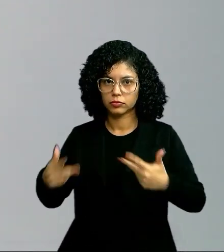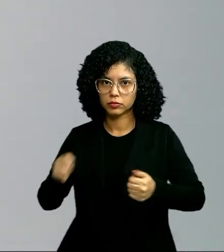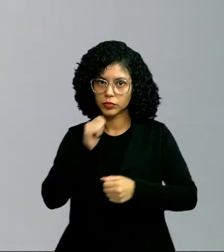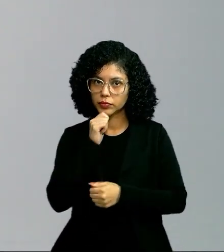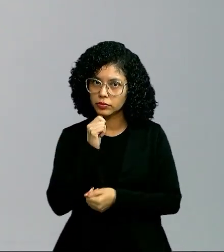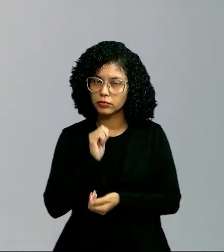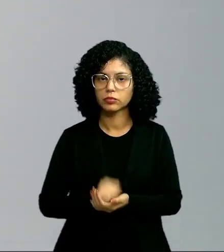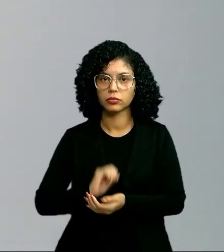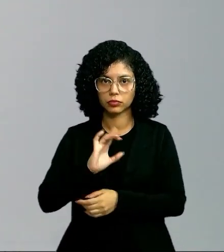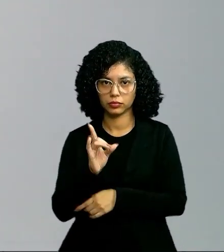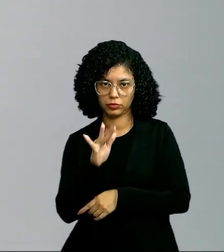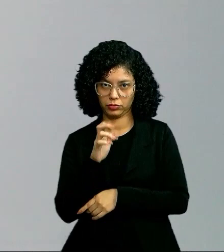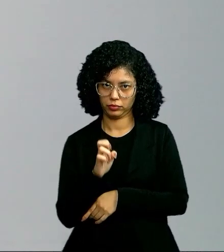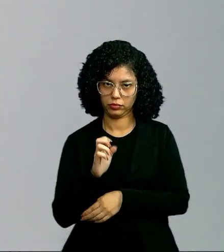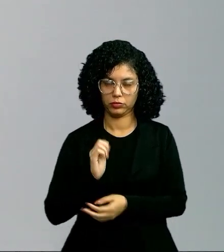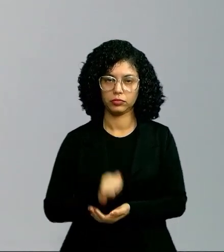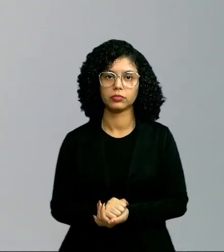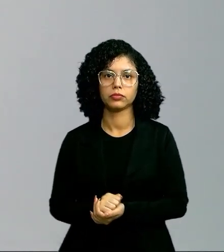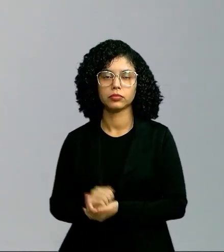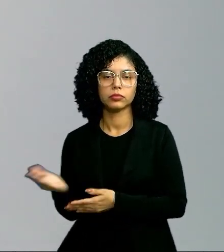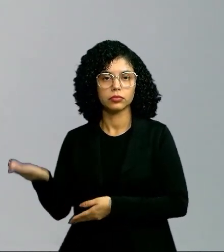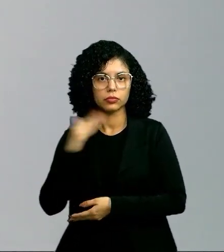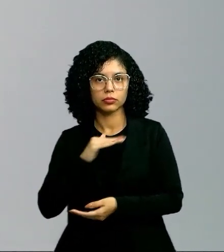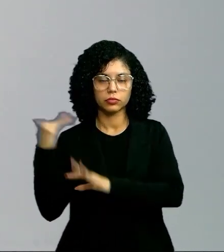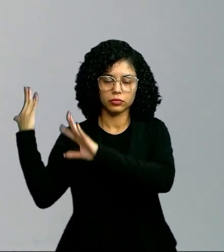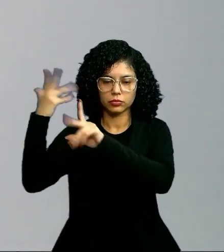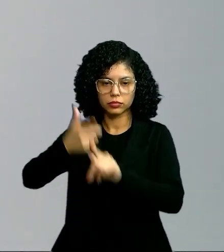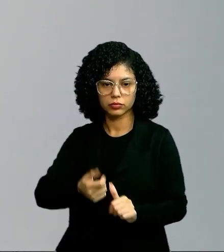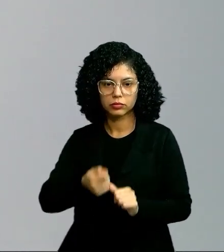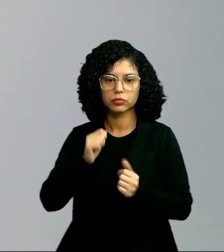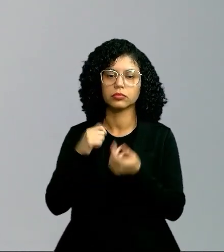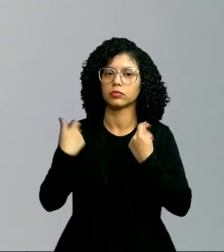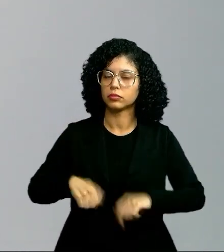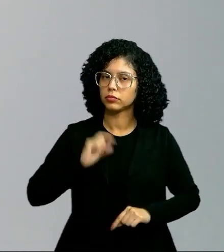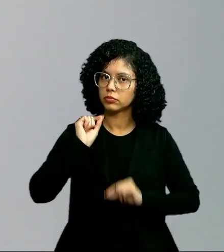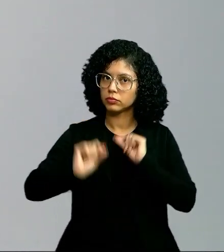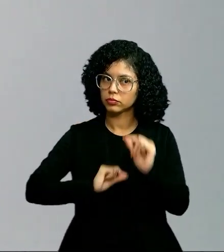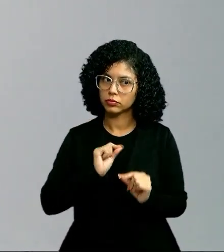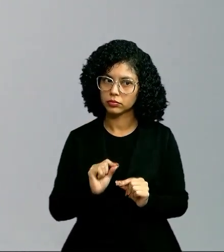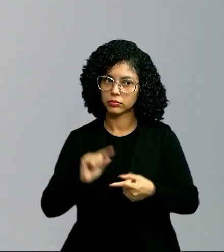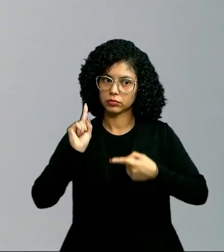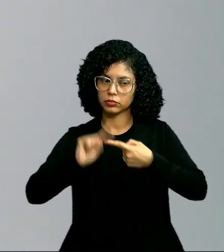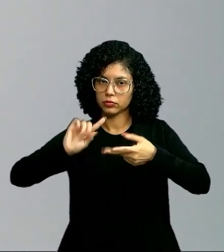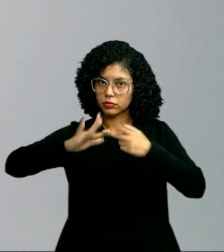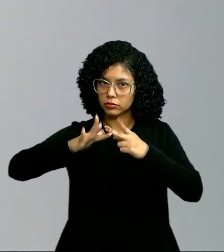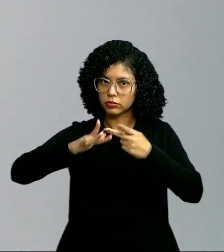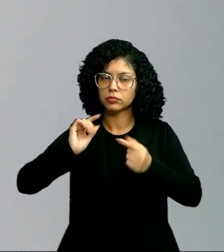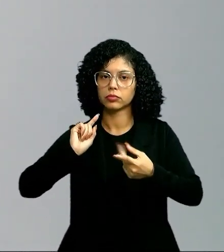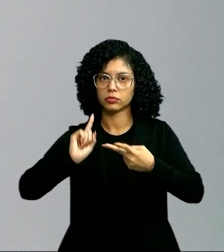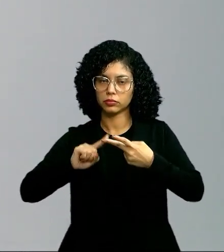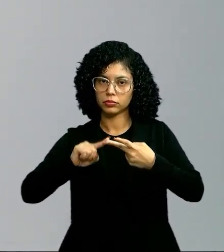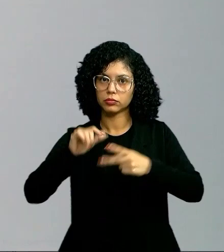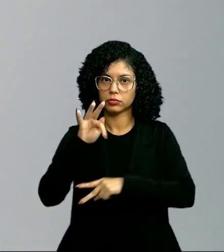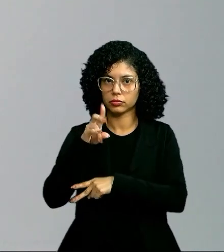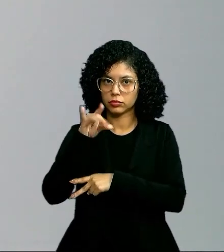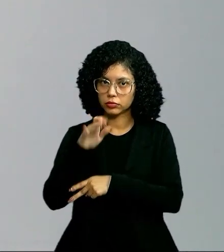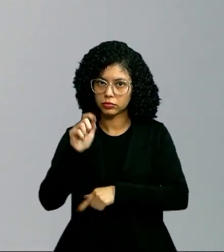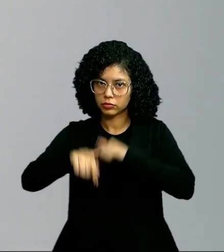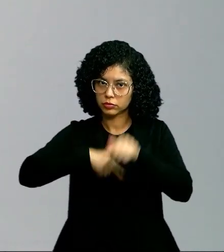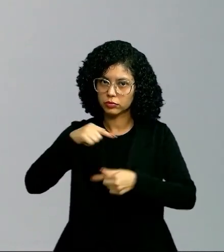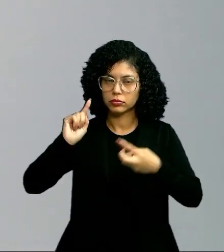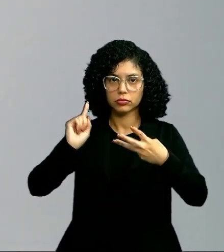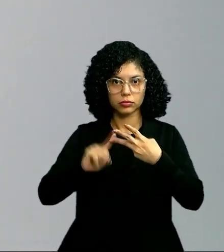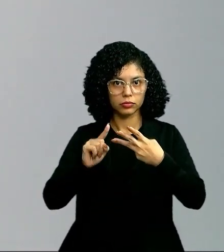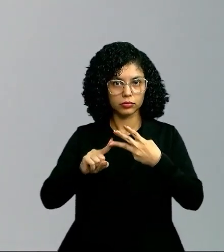colisões, os choques eficazes. Então vamos lá, recapitulando, é necessário que tenha contato, afinidade